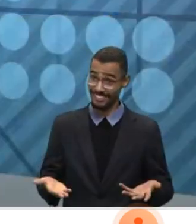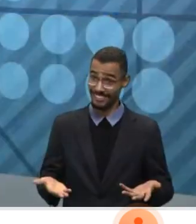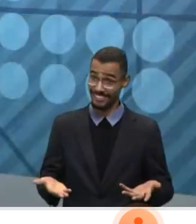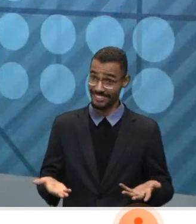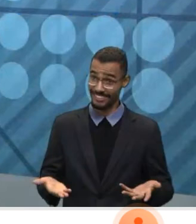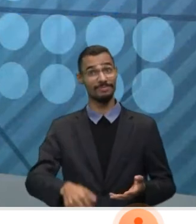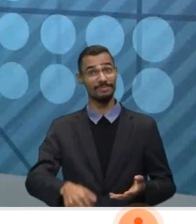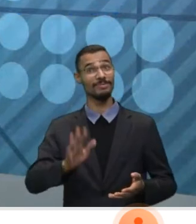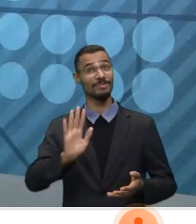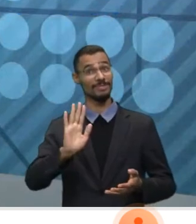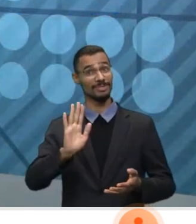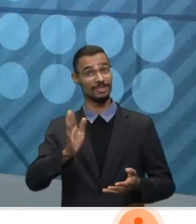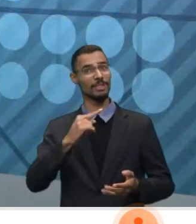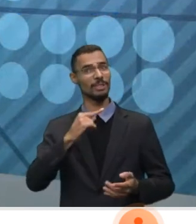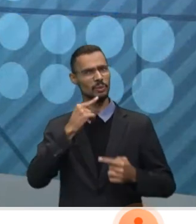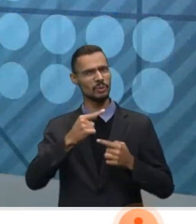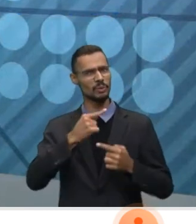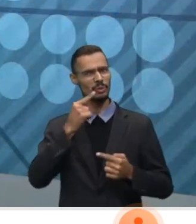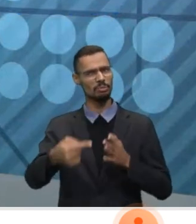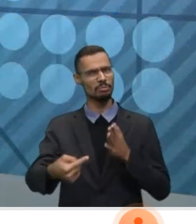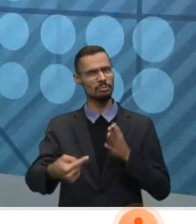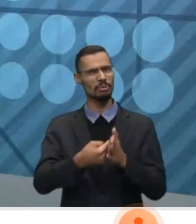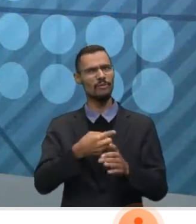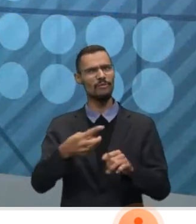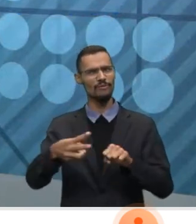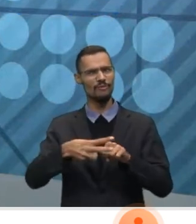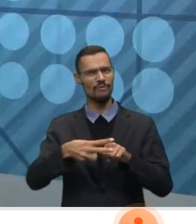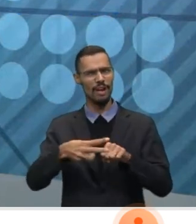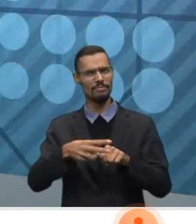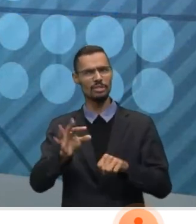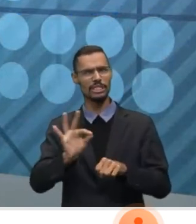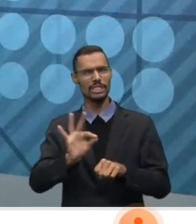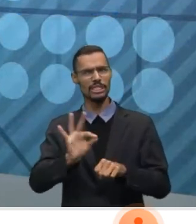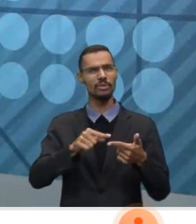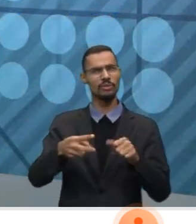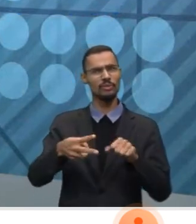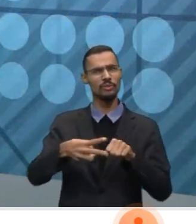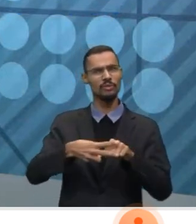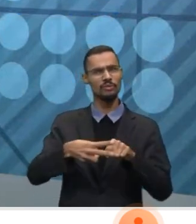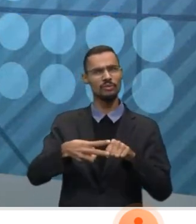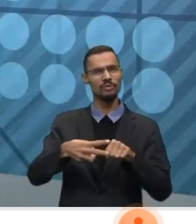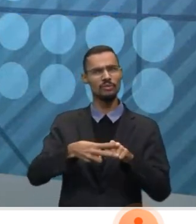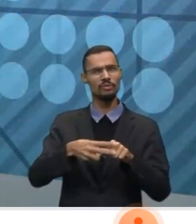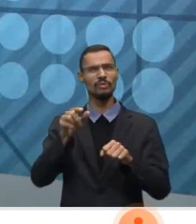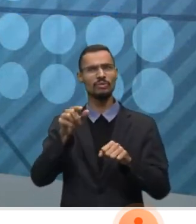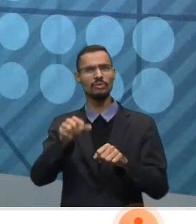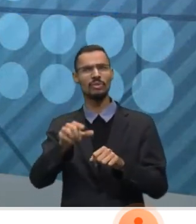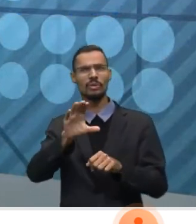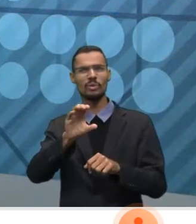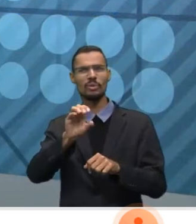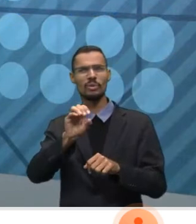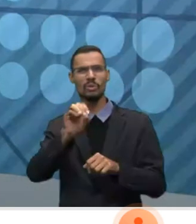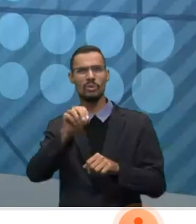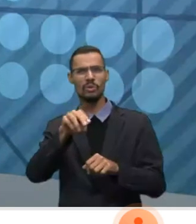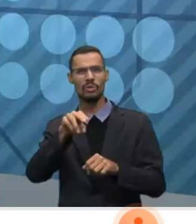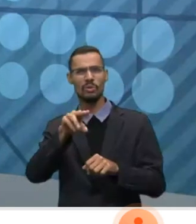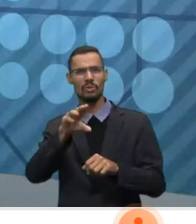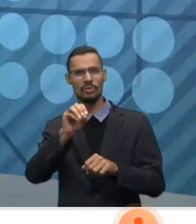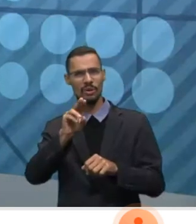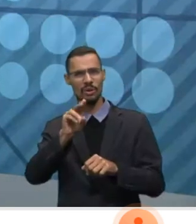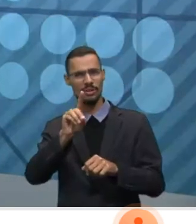Tucano ficou com dúvida em relação aos verbos simples e os verbos que são que concordam, né, que se flexionam, os